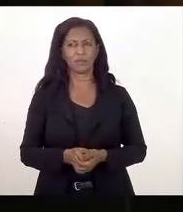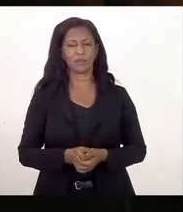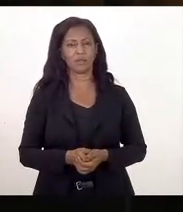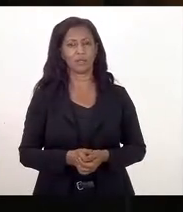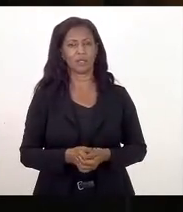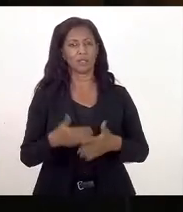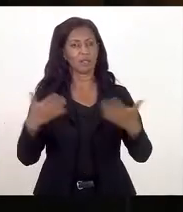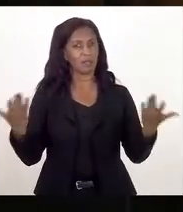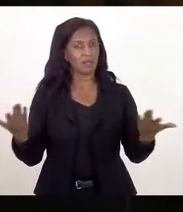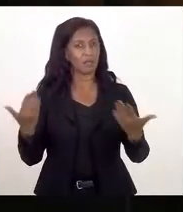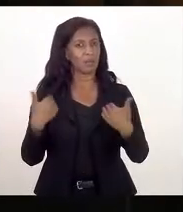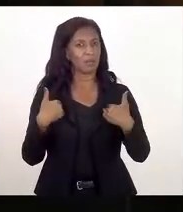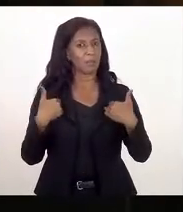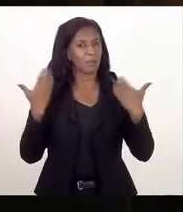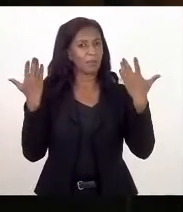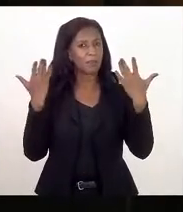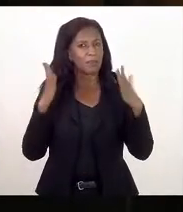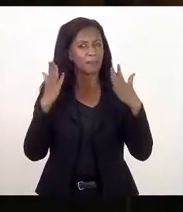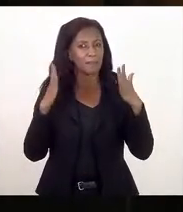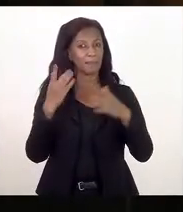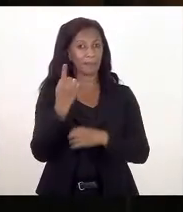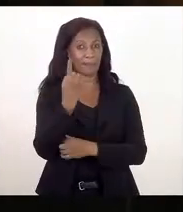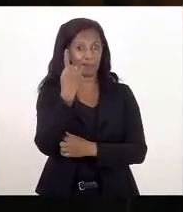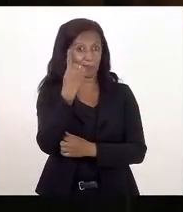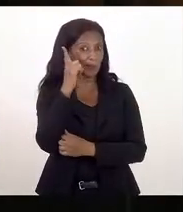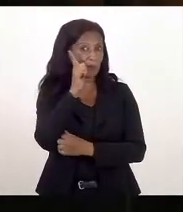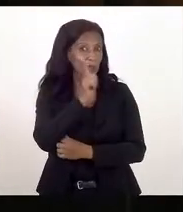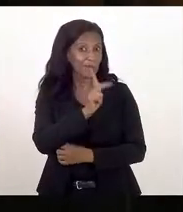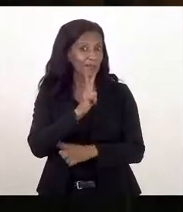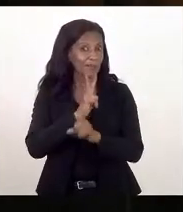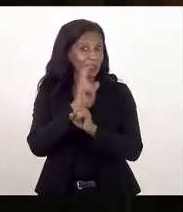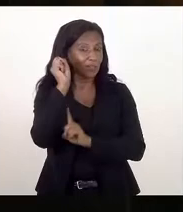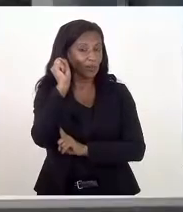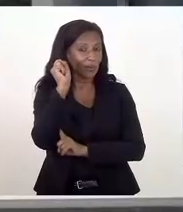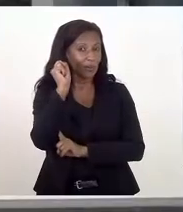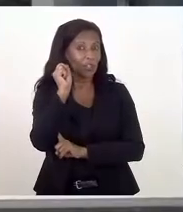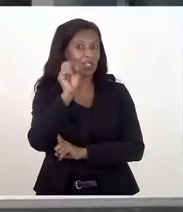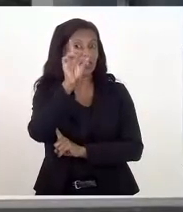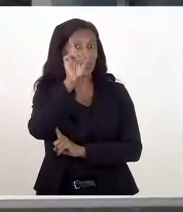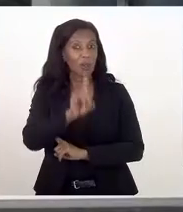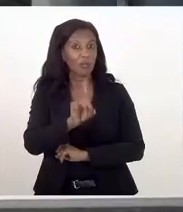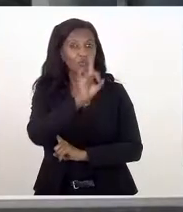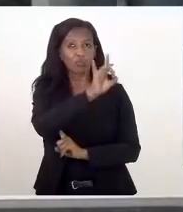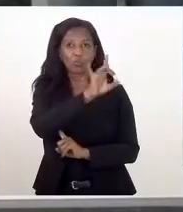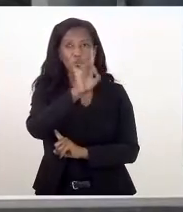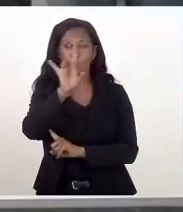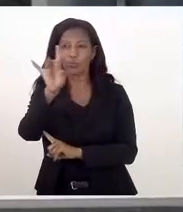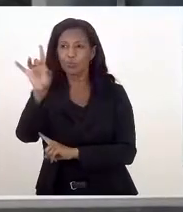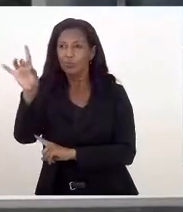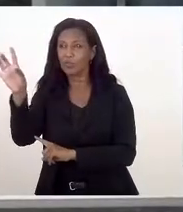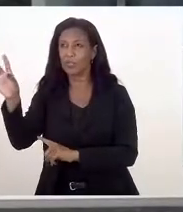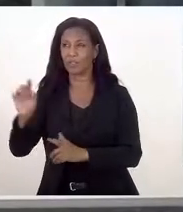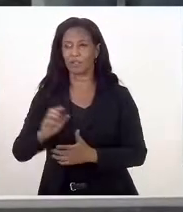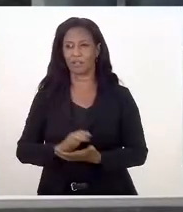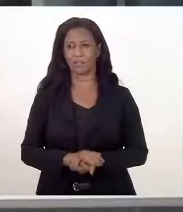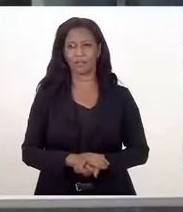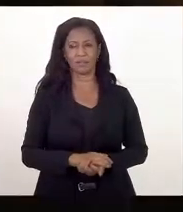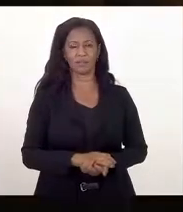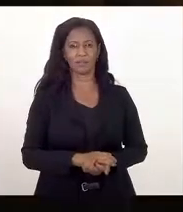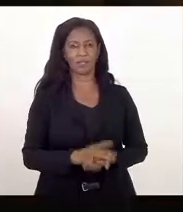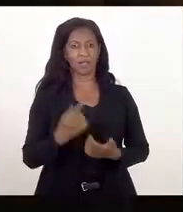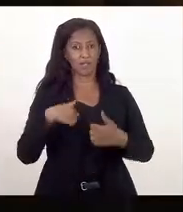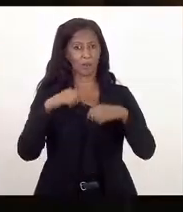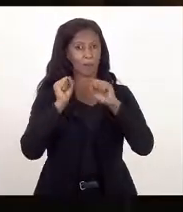Então, aqui, o meu parabéns por uma conquista, que é um direito de cada um de vocês. E